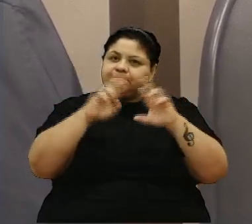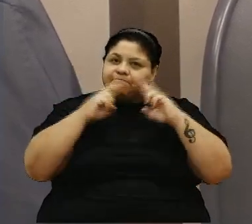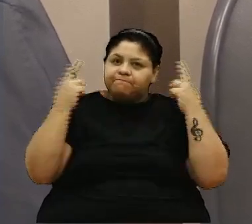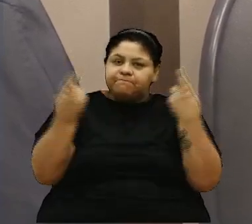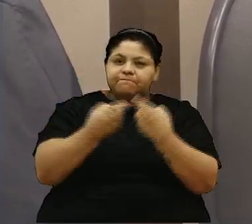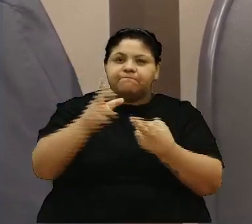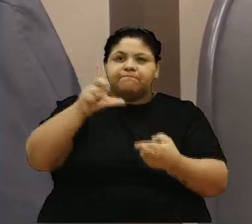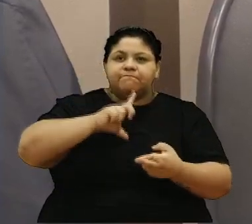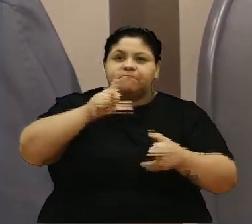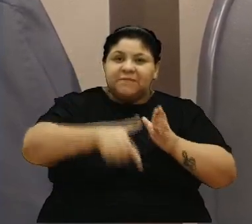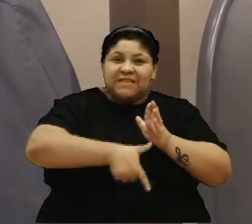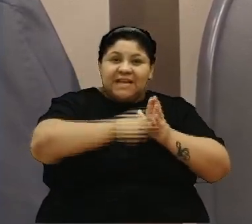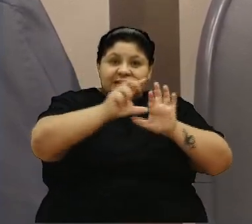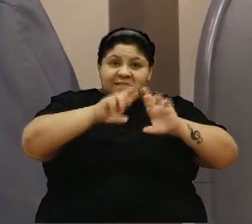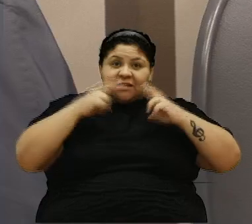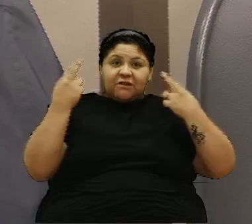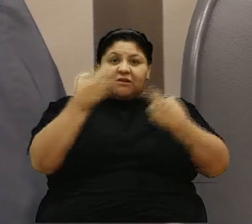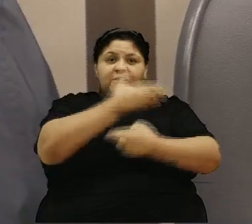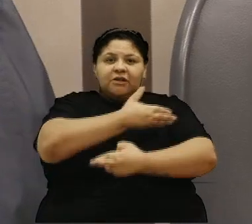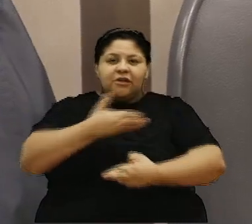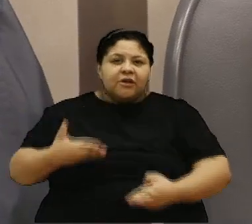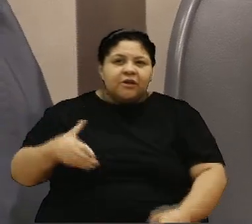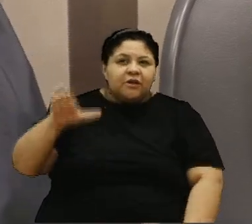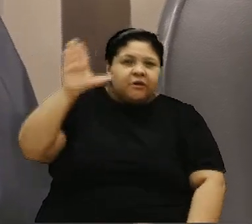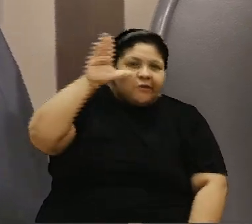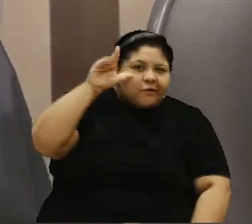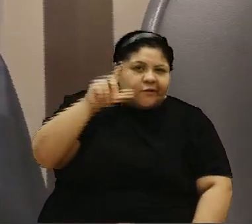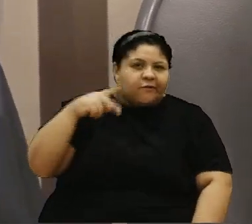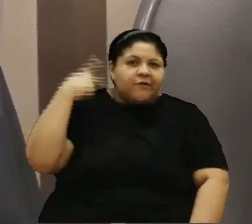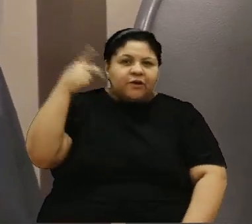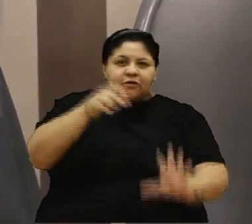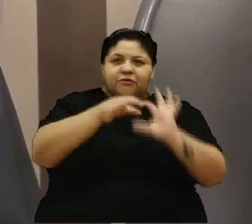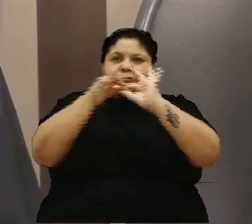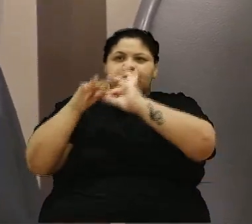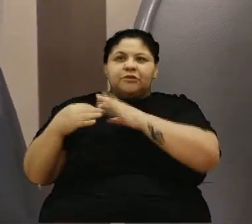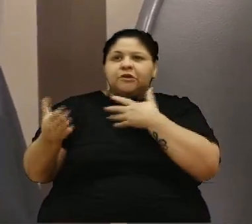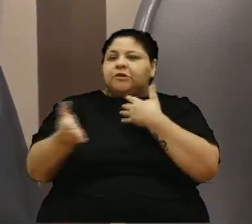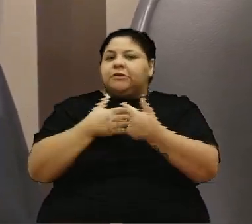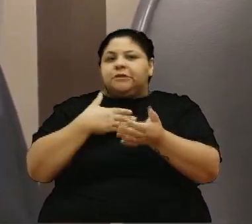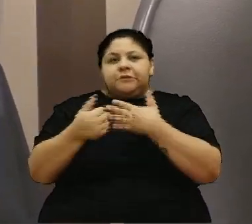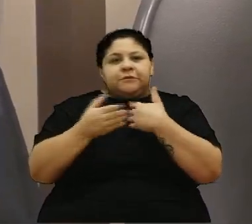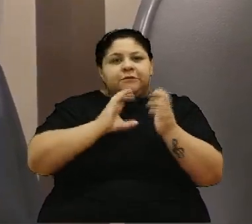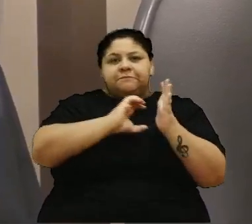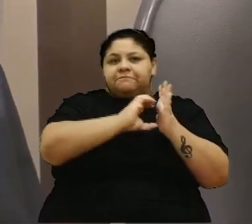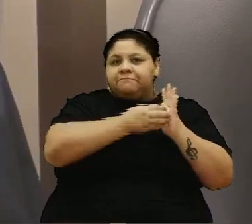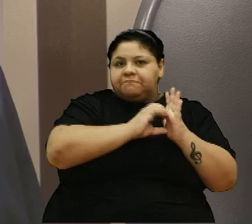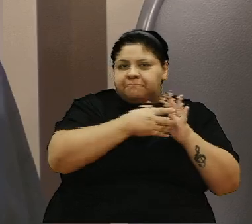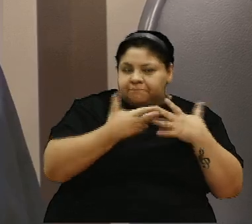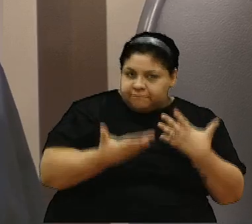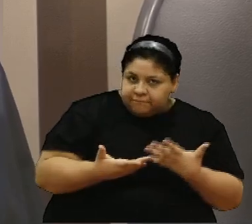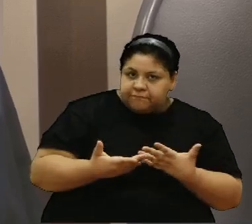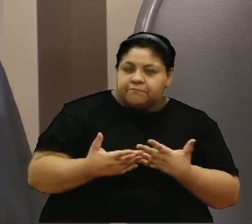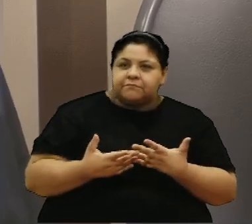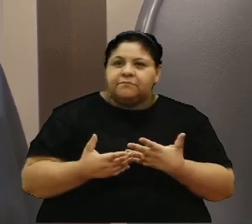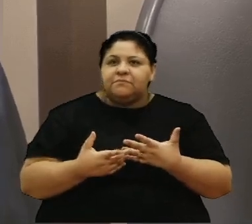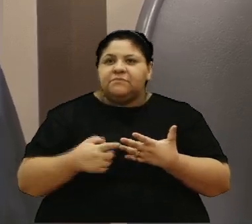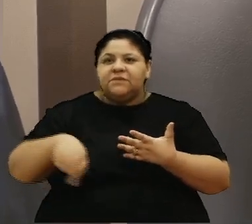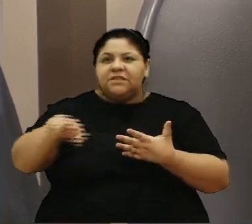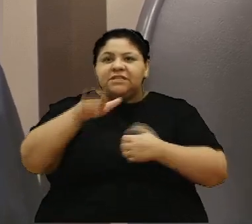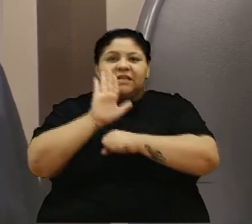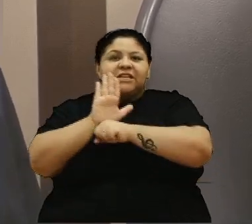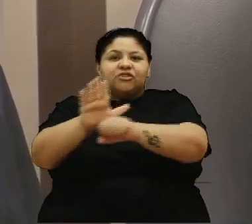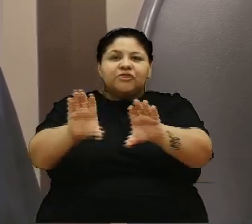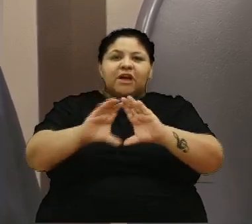teve, que antecede a audiência pública, que eu notei que os vereadores estão unidos, né? Independente de situação ou oposição, a gente tem que ajudar